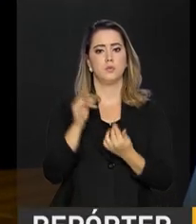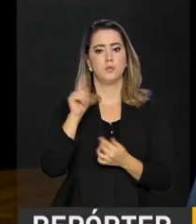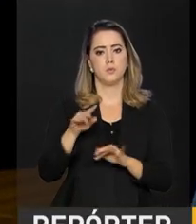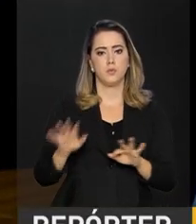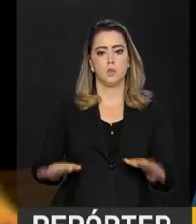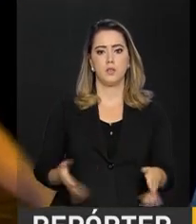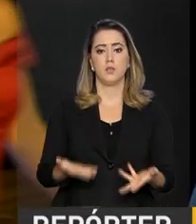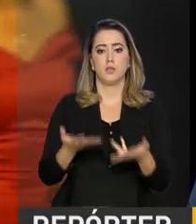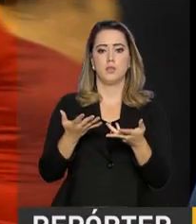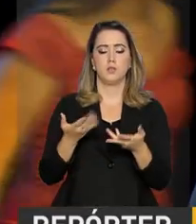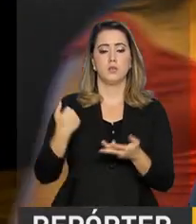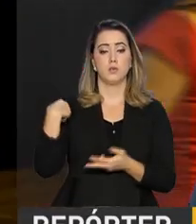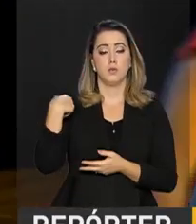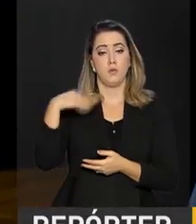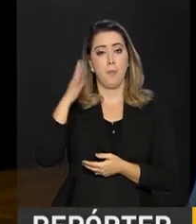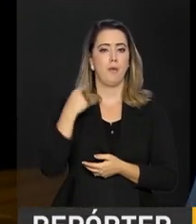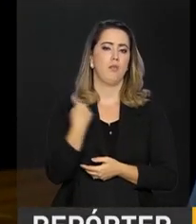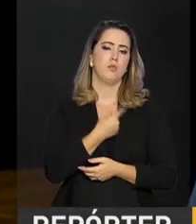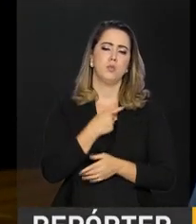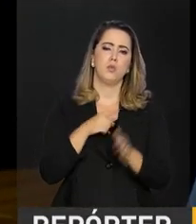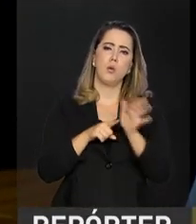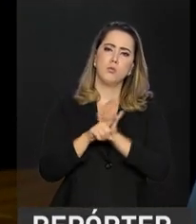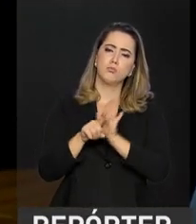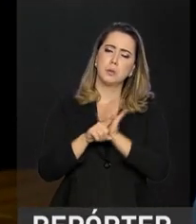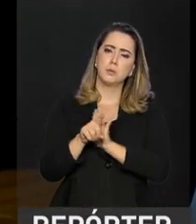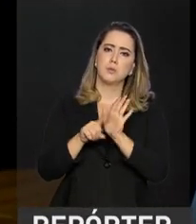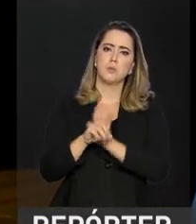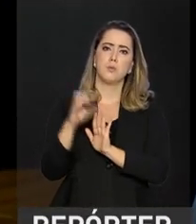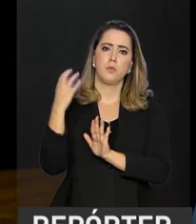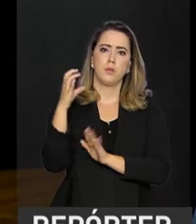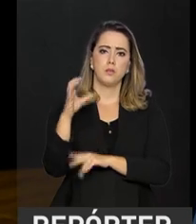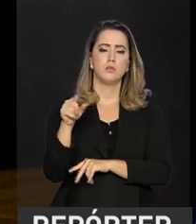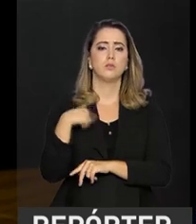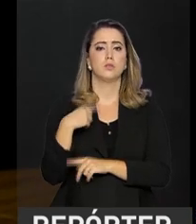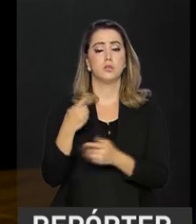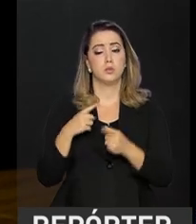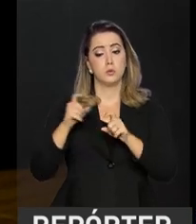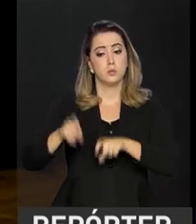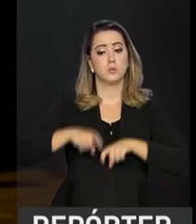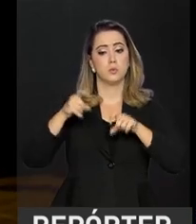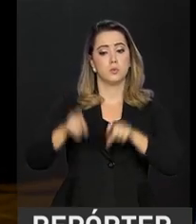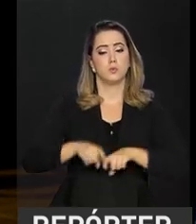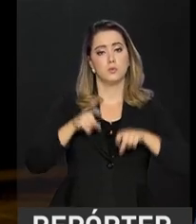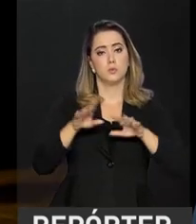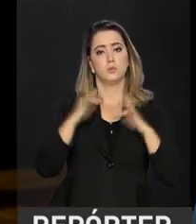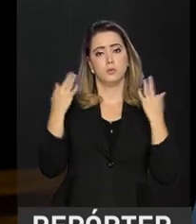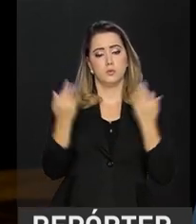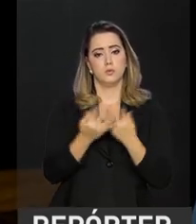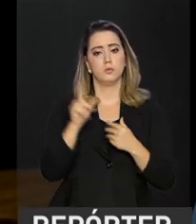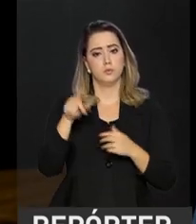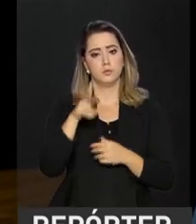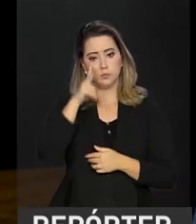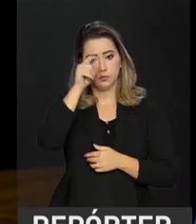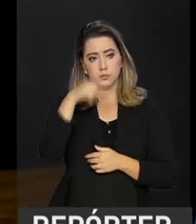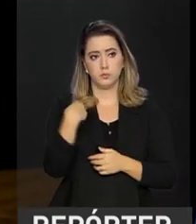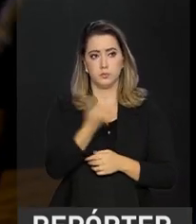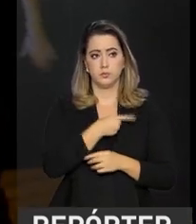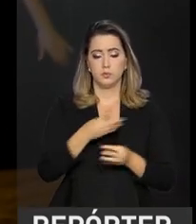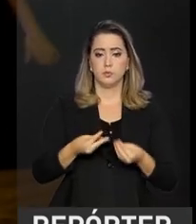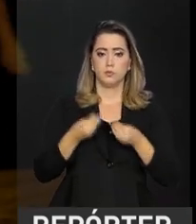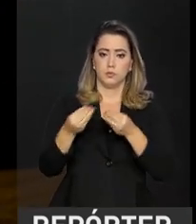mais para nós pesquisadores que fazemos extensão rural no Brasil, principalmente na área de agricultura familiar. Isso fortalece e